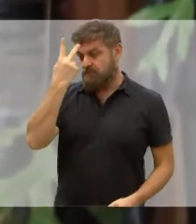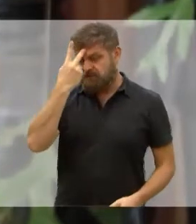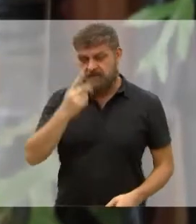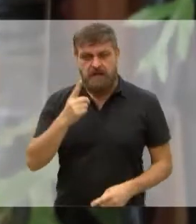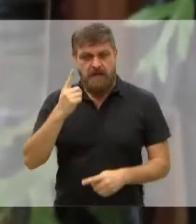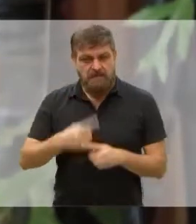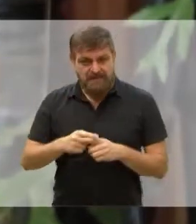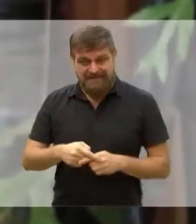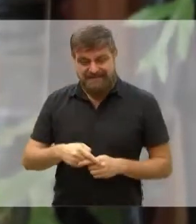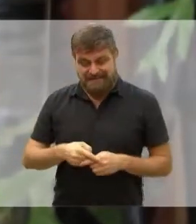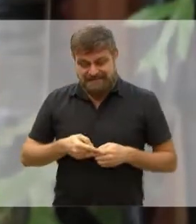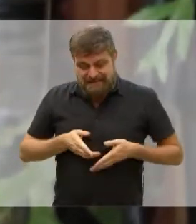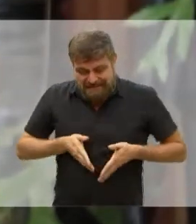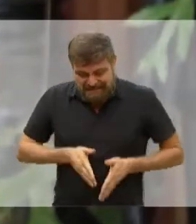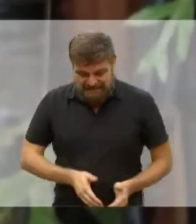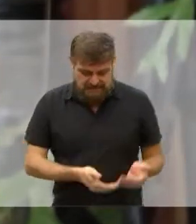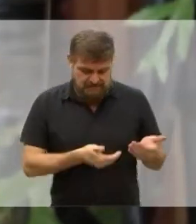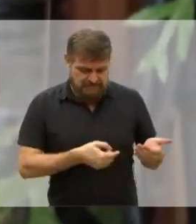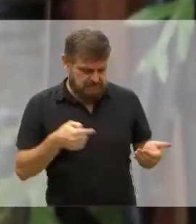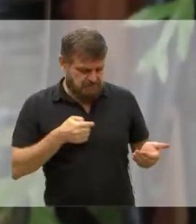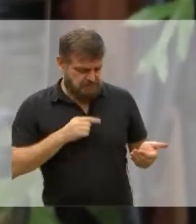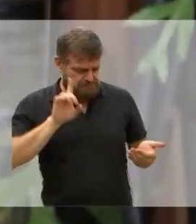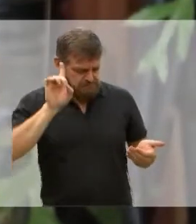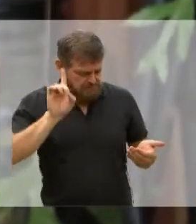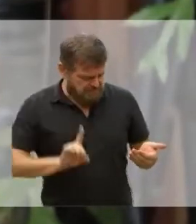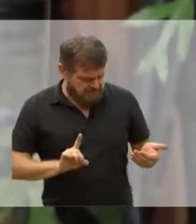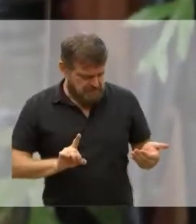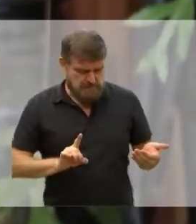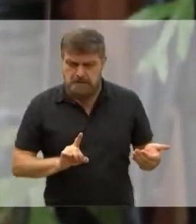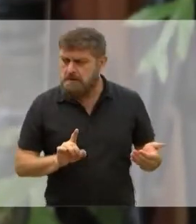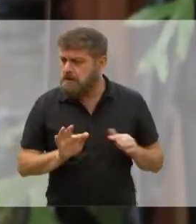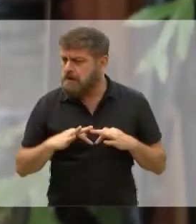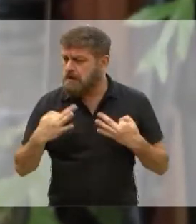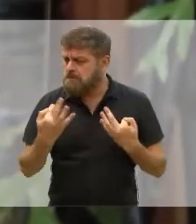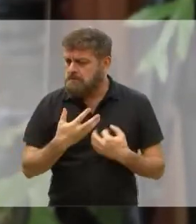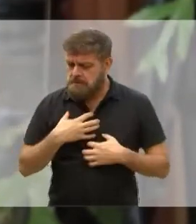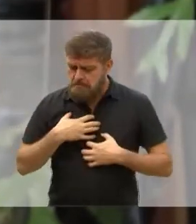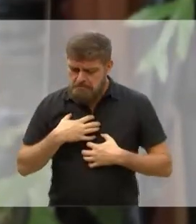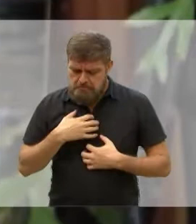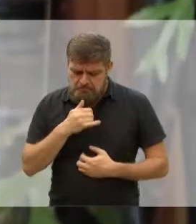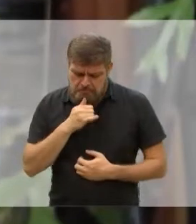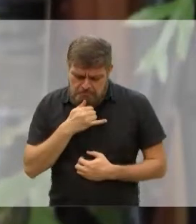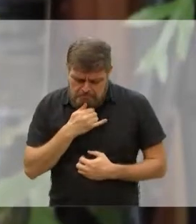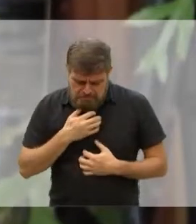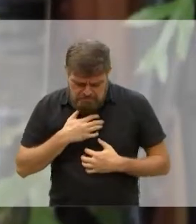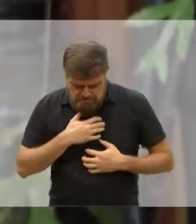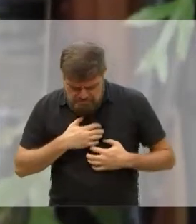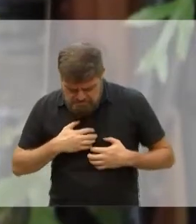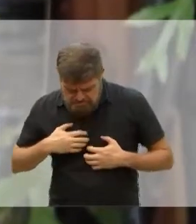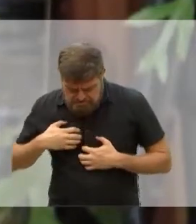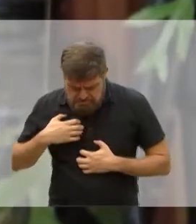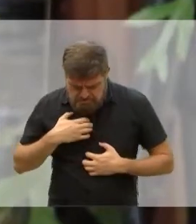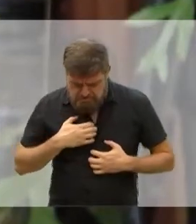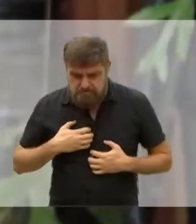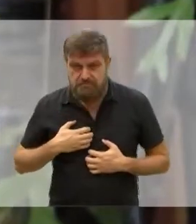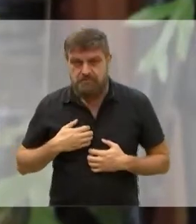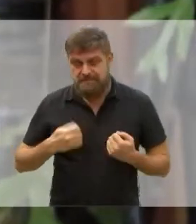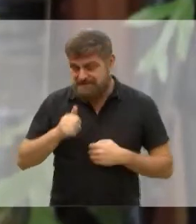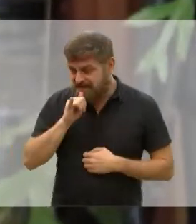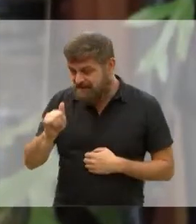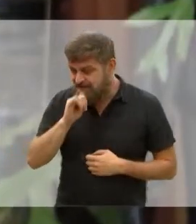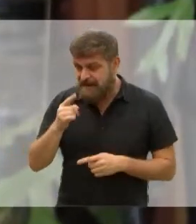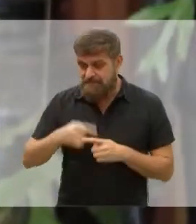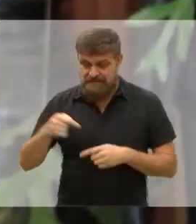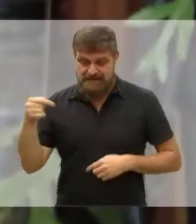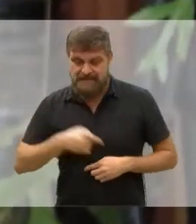assim, quando nasce alguém com deficiência, a família passa por um processo de luto. E isso a gente tem que falar. Porque é a